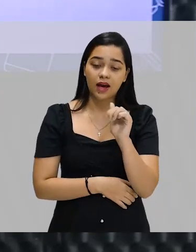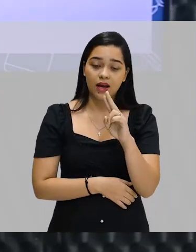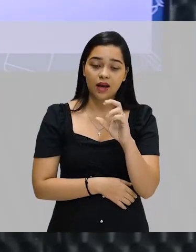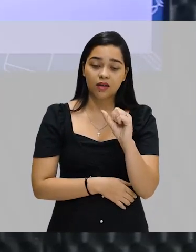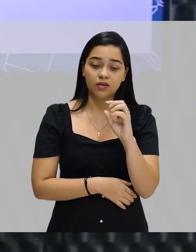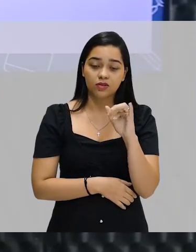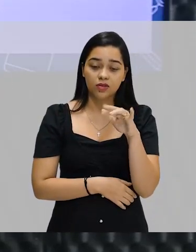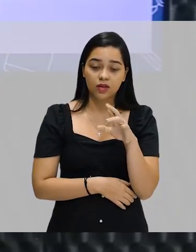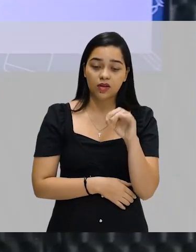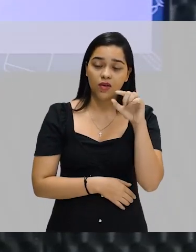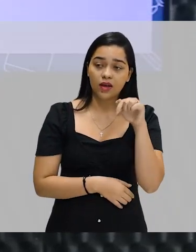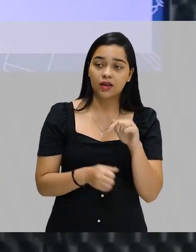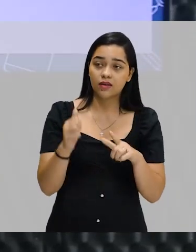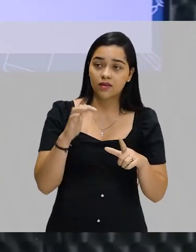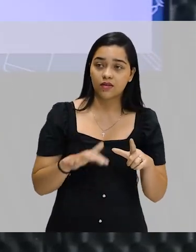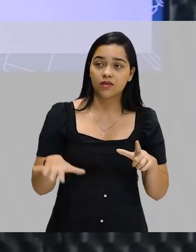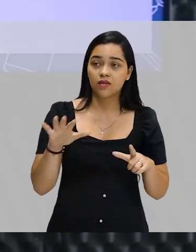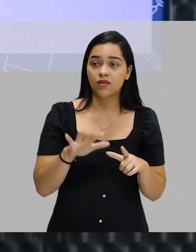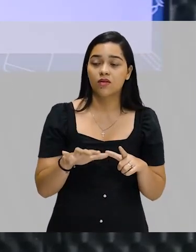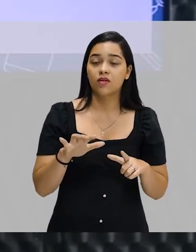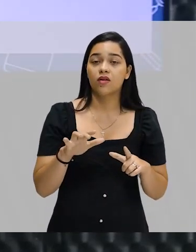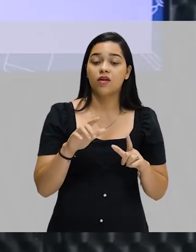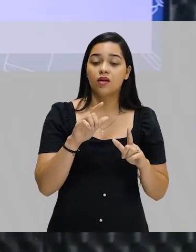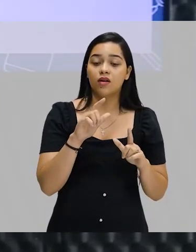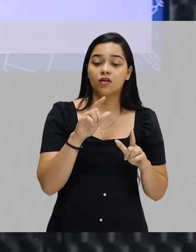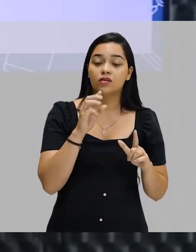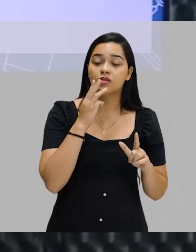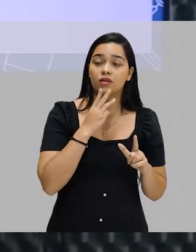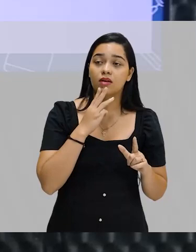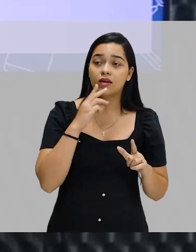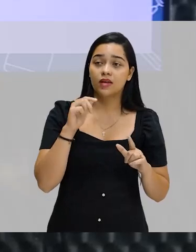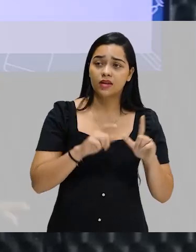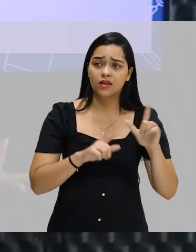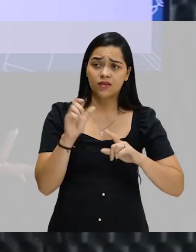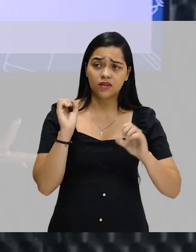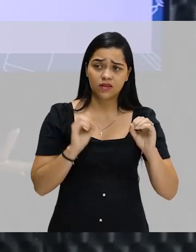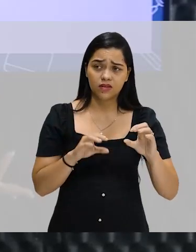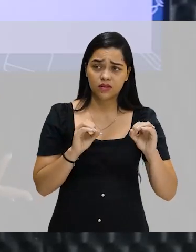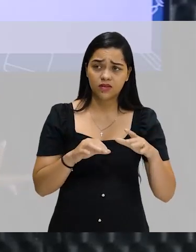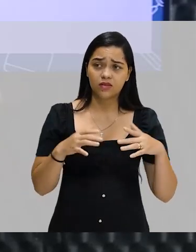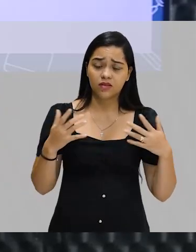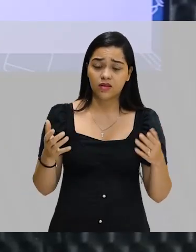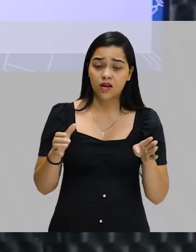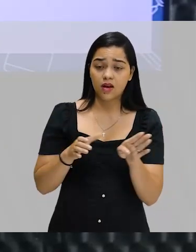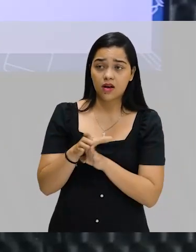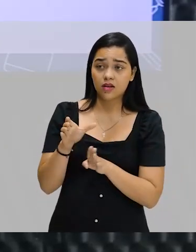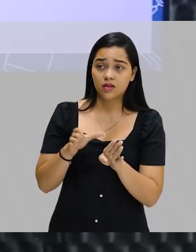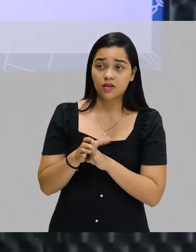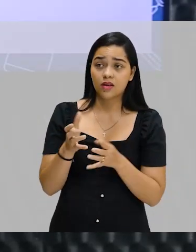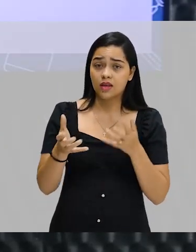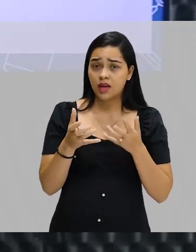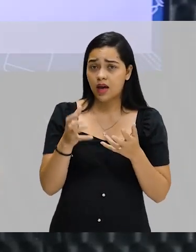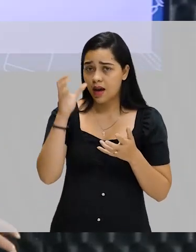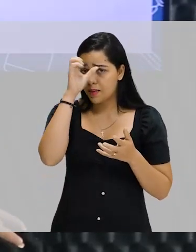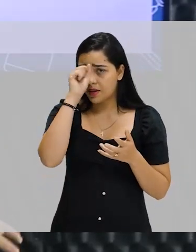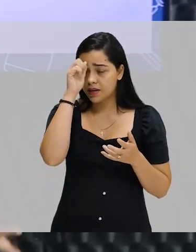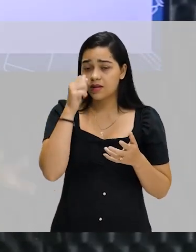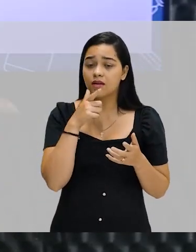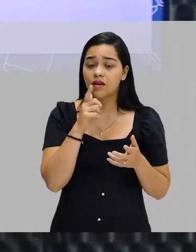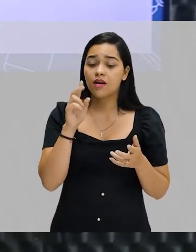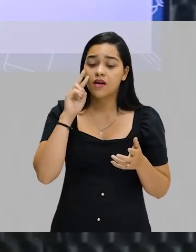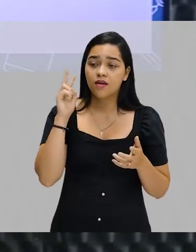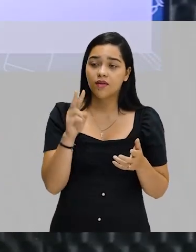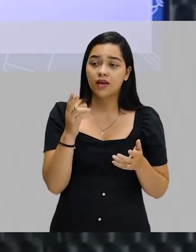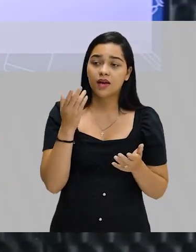Sotero, aqui na plataforma Gonçalves Dias, aqui na TV Educação. Então ficou a dica. Quer aprender língua portuguesa? Assista às